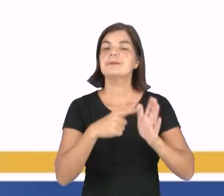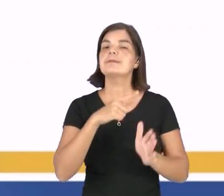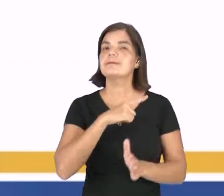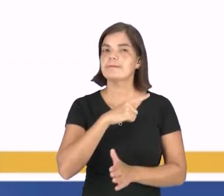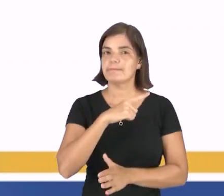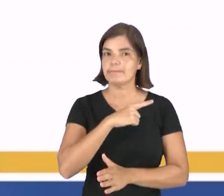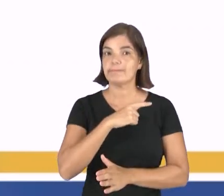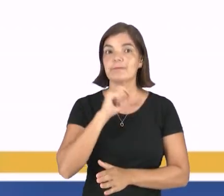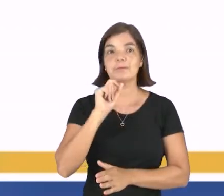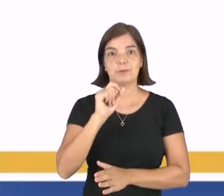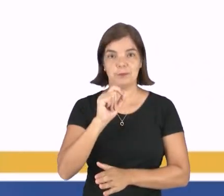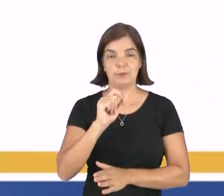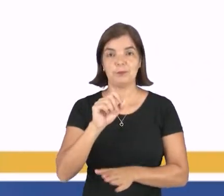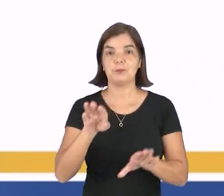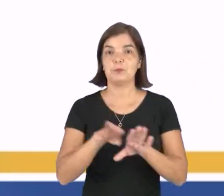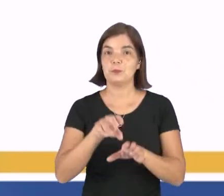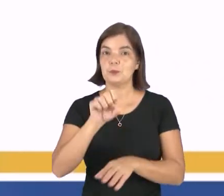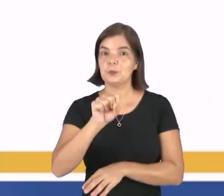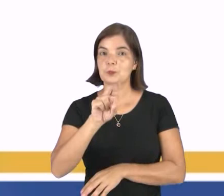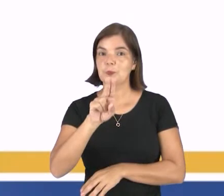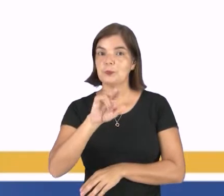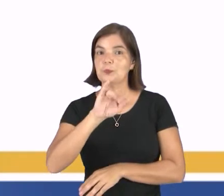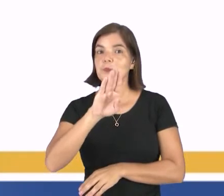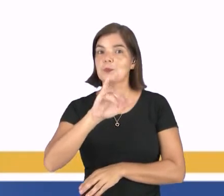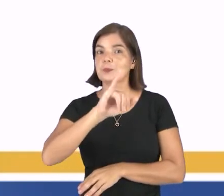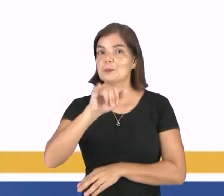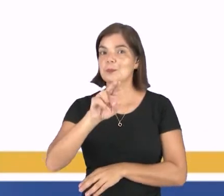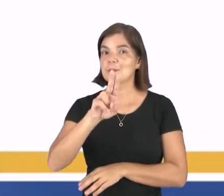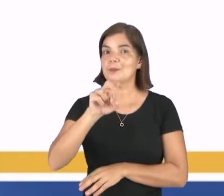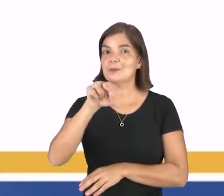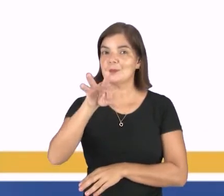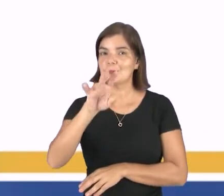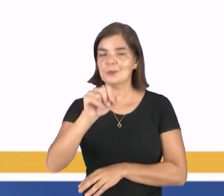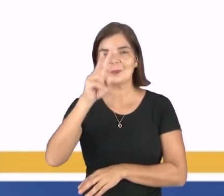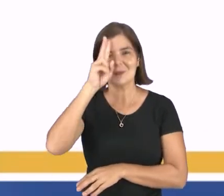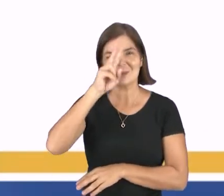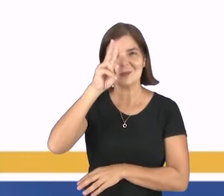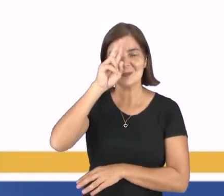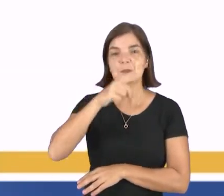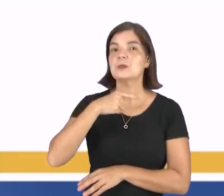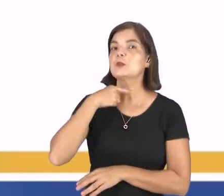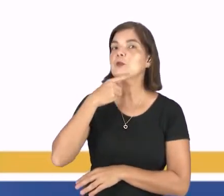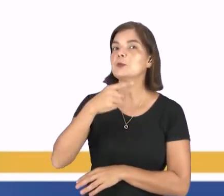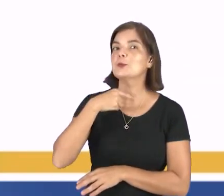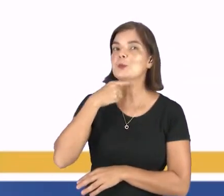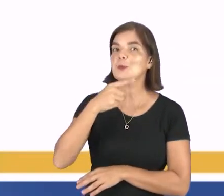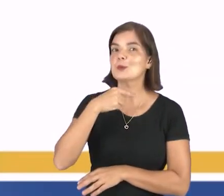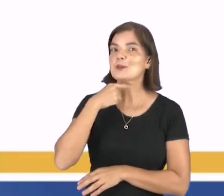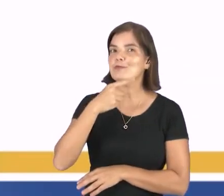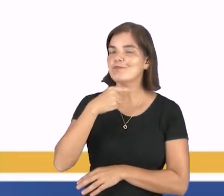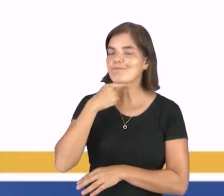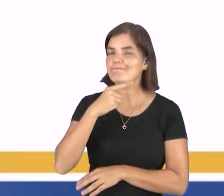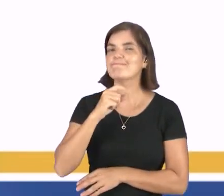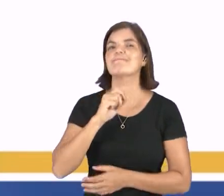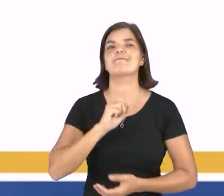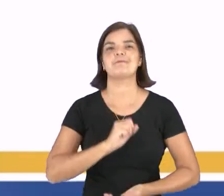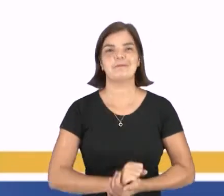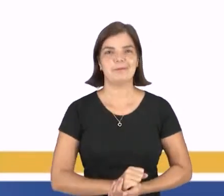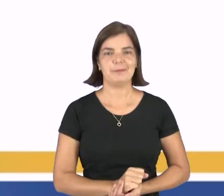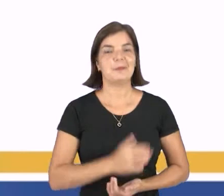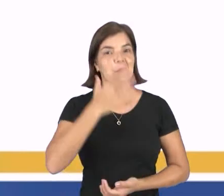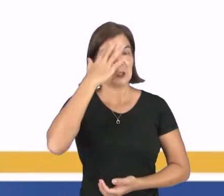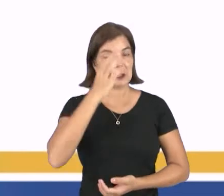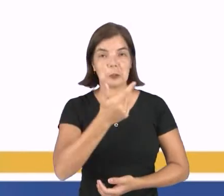registra o emprego do modo subjuntivo Ei lembra aí o modo subjuntivo ele expressa certeza